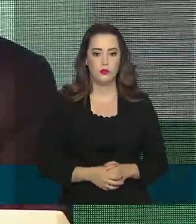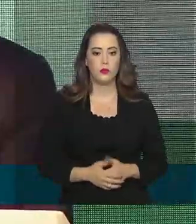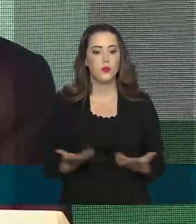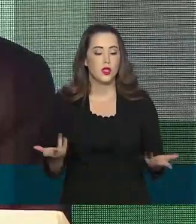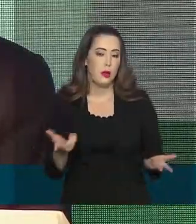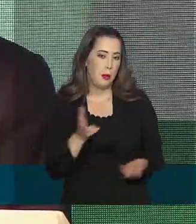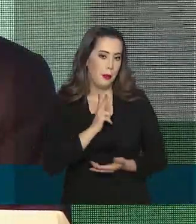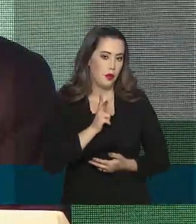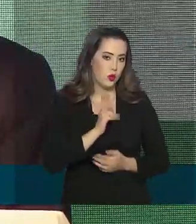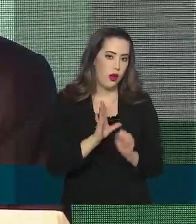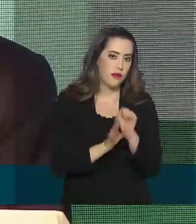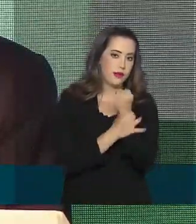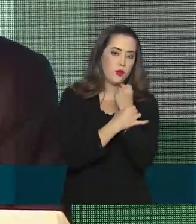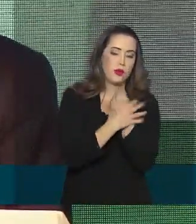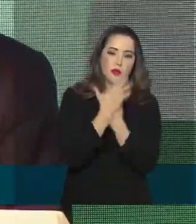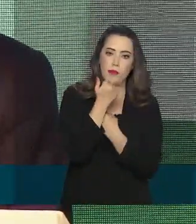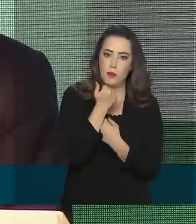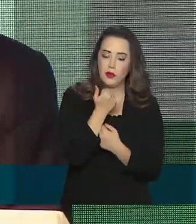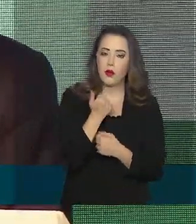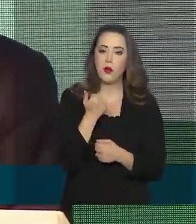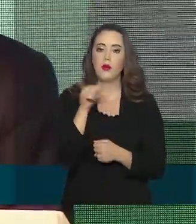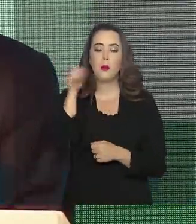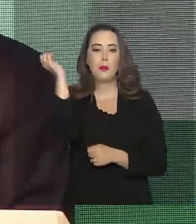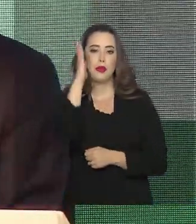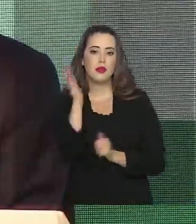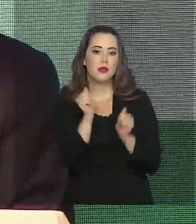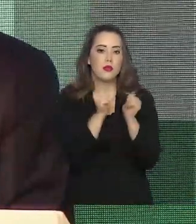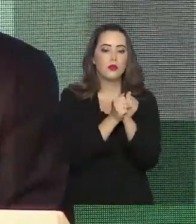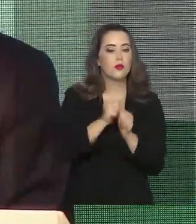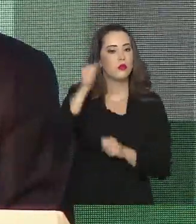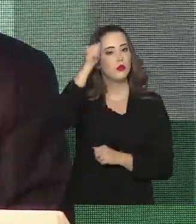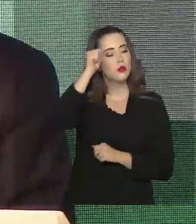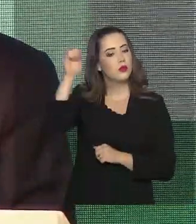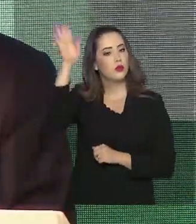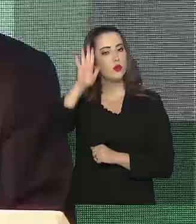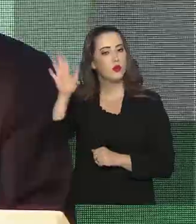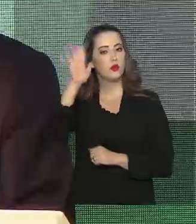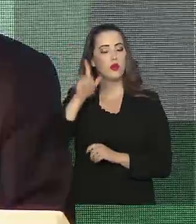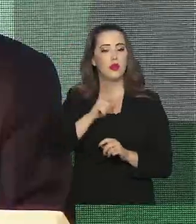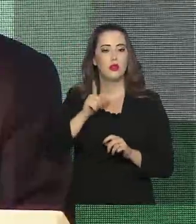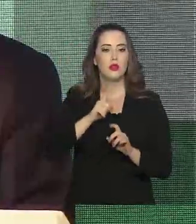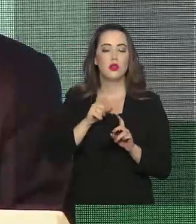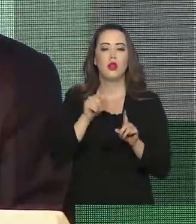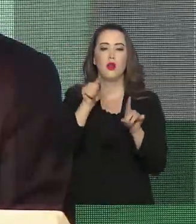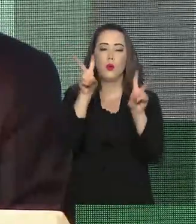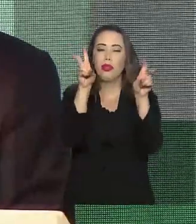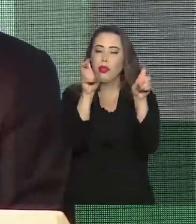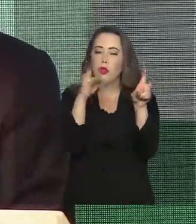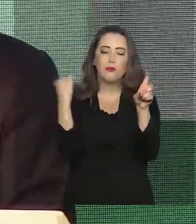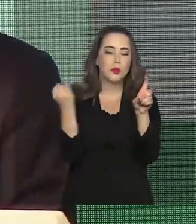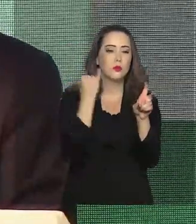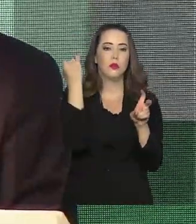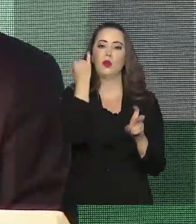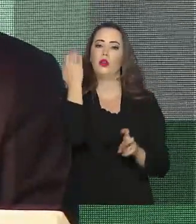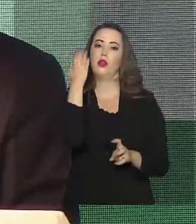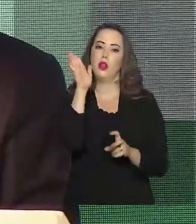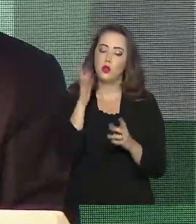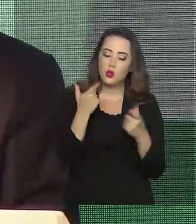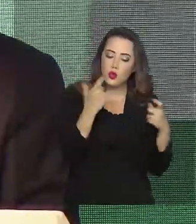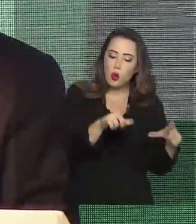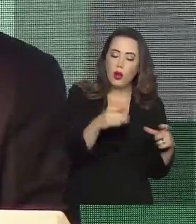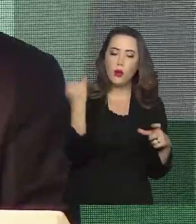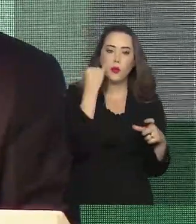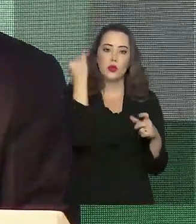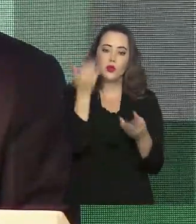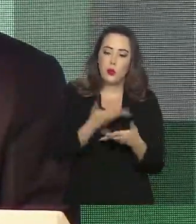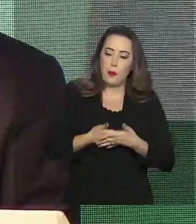da segurança alimentar brasil e áfrica contam com um terreno fértil para aprofundar o comércio